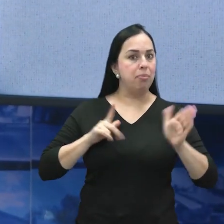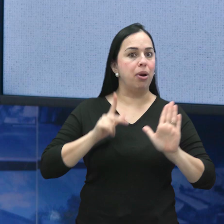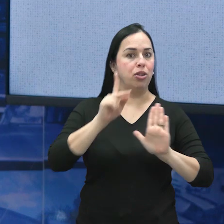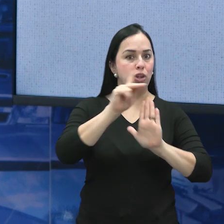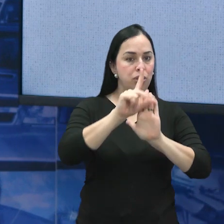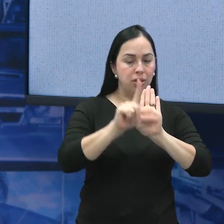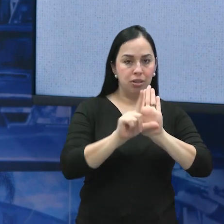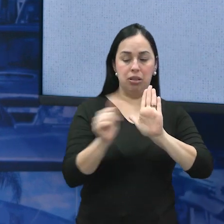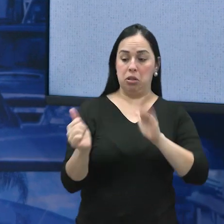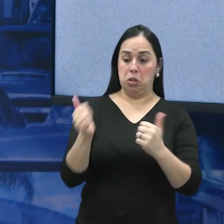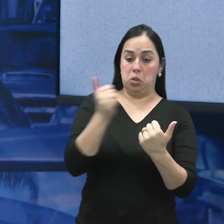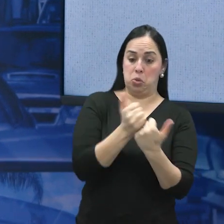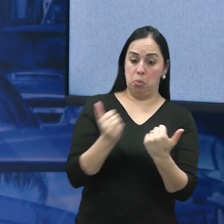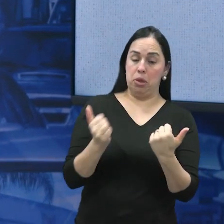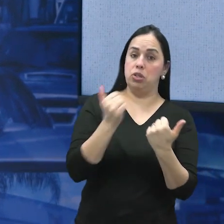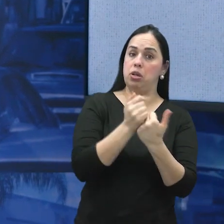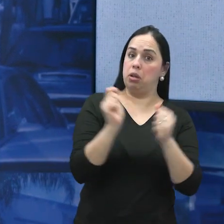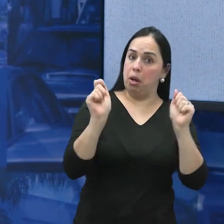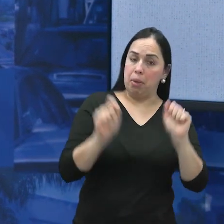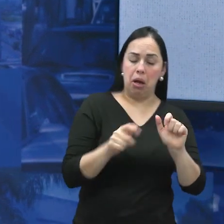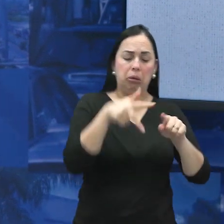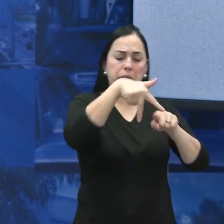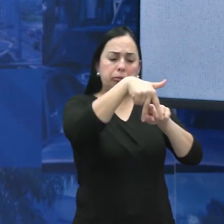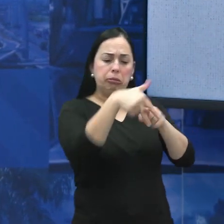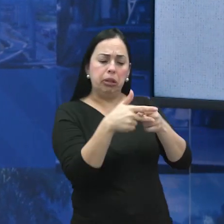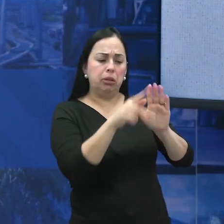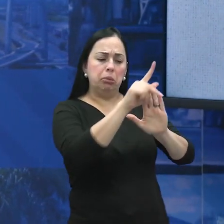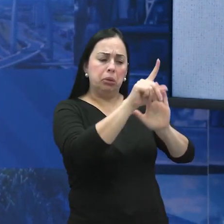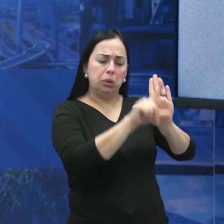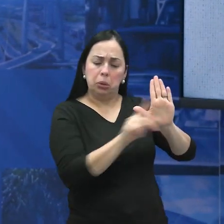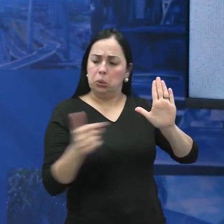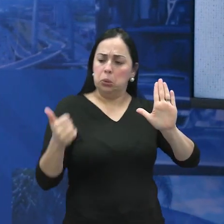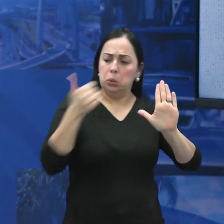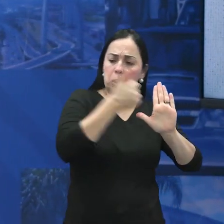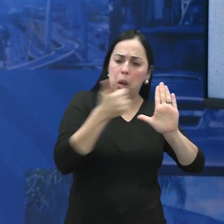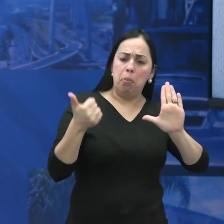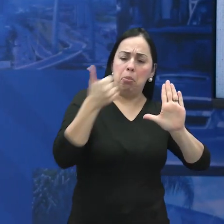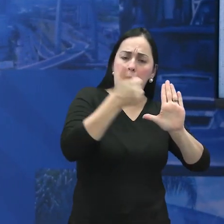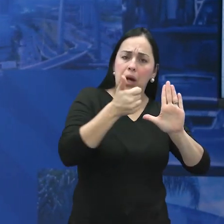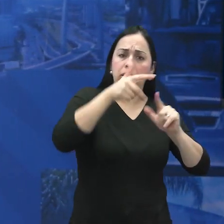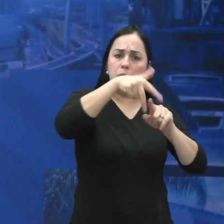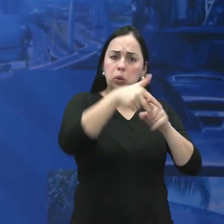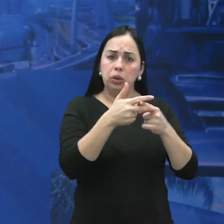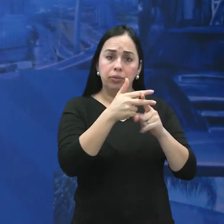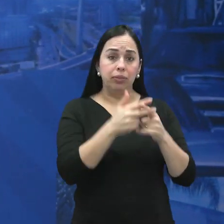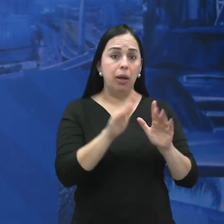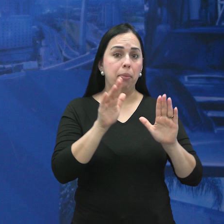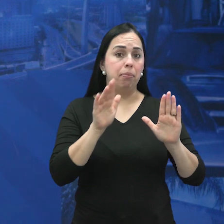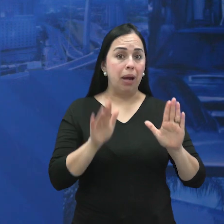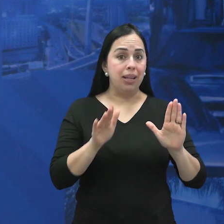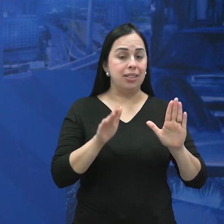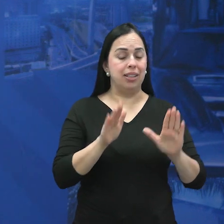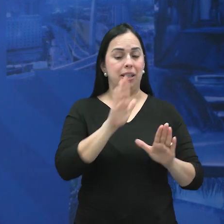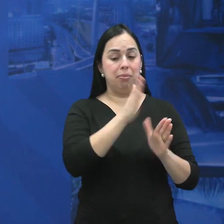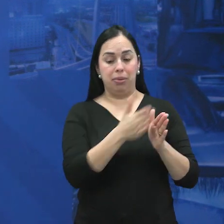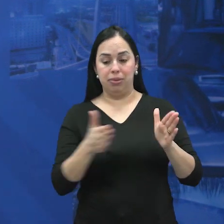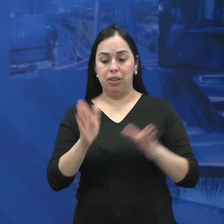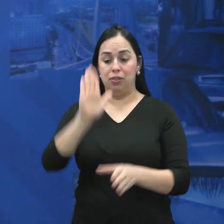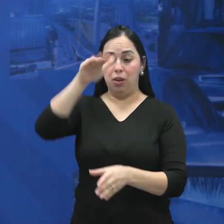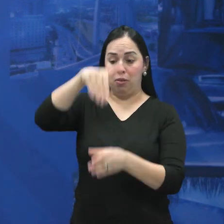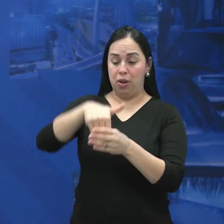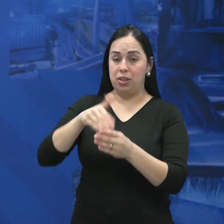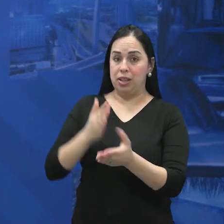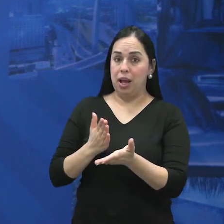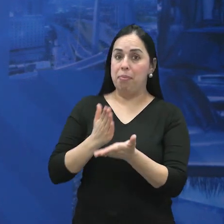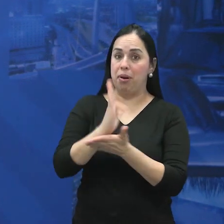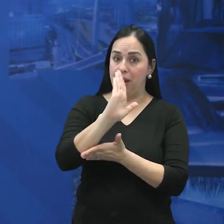chamados projetos substitutivos, para que algumas adequações possam ser feitas. E quando o projeto é votado e